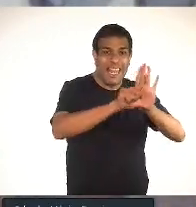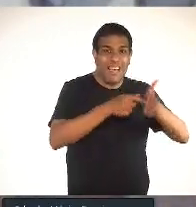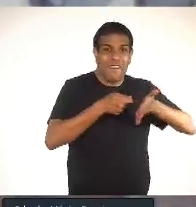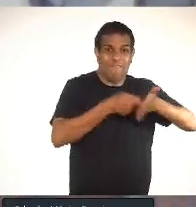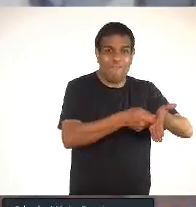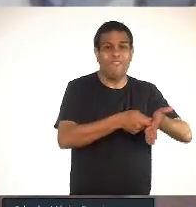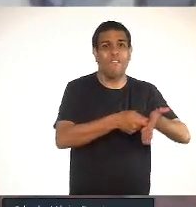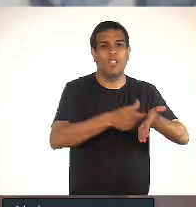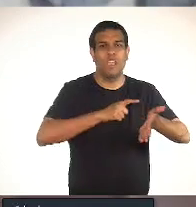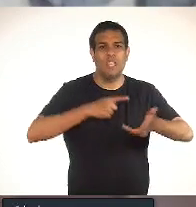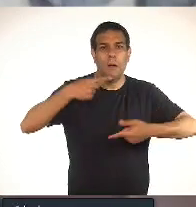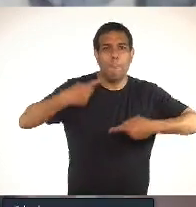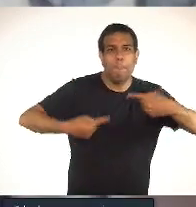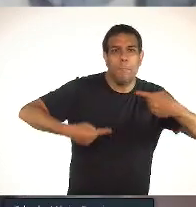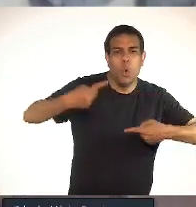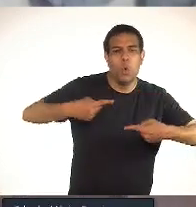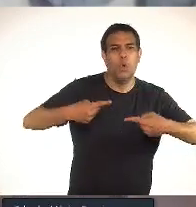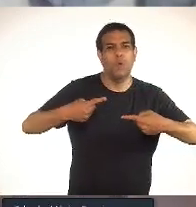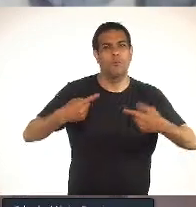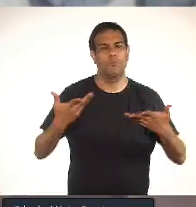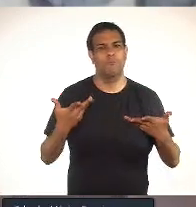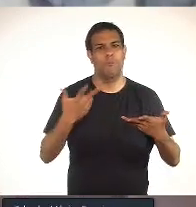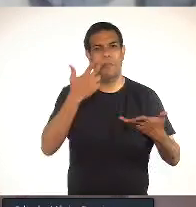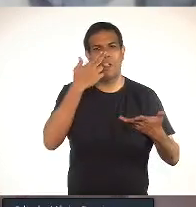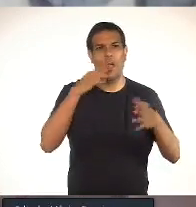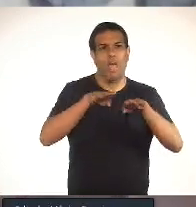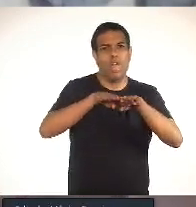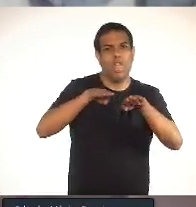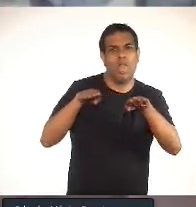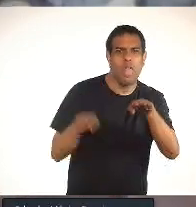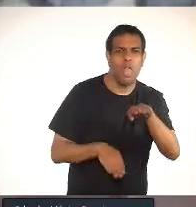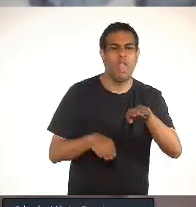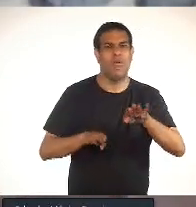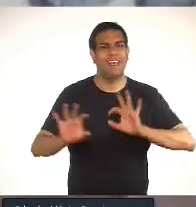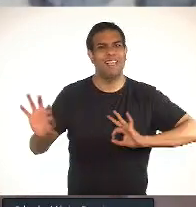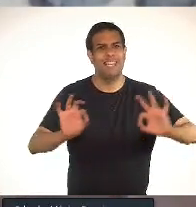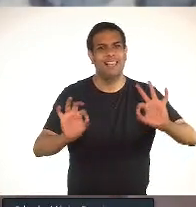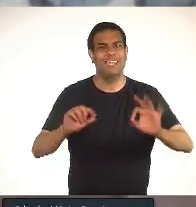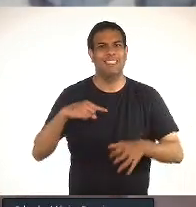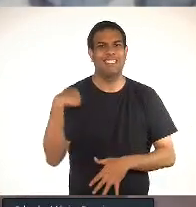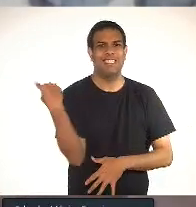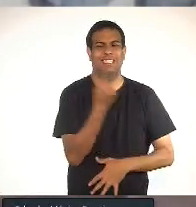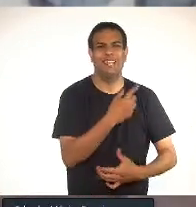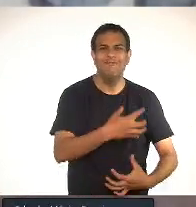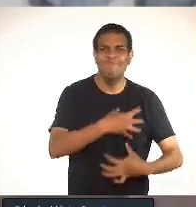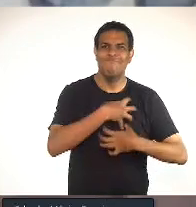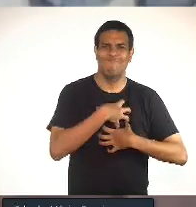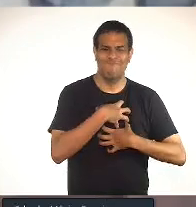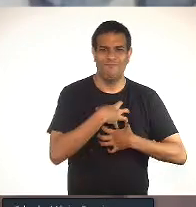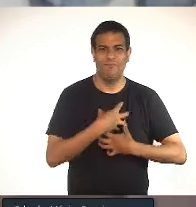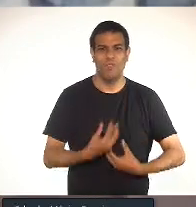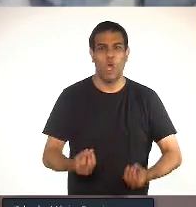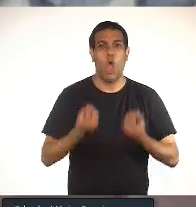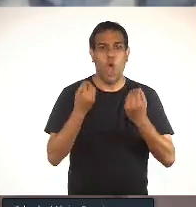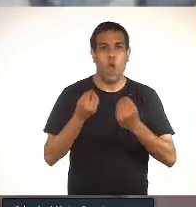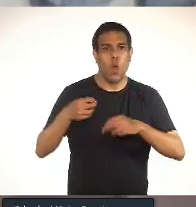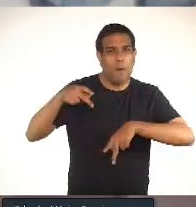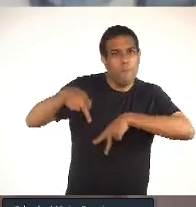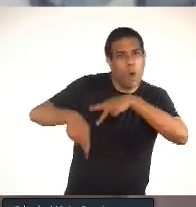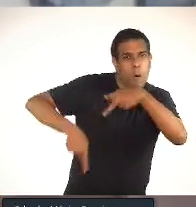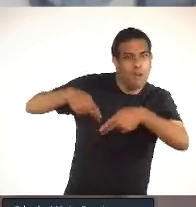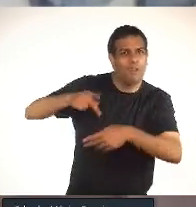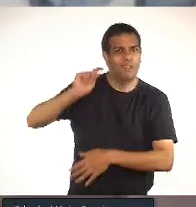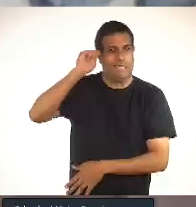políticas públicas que segregaram, que organizaram a forma com que a população